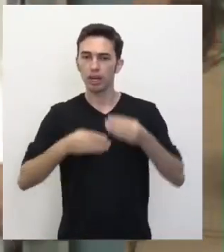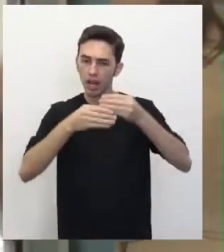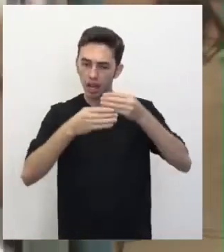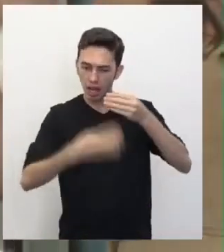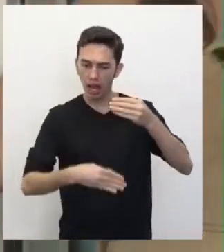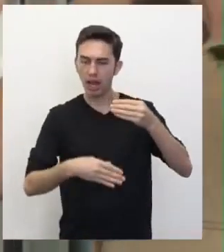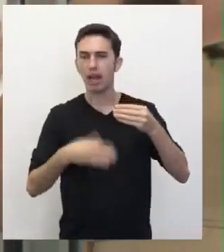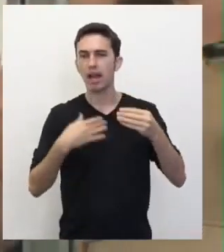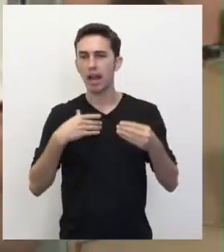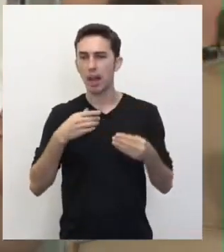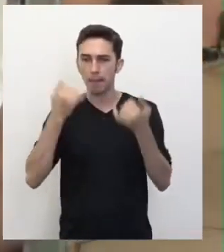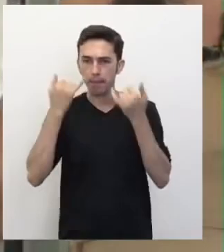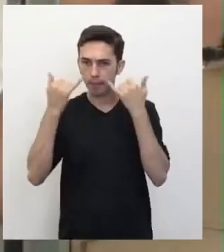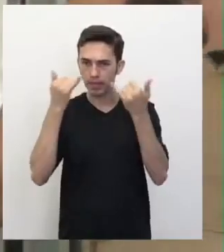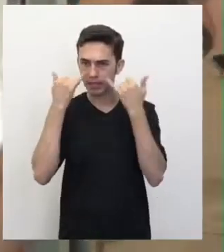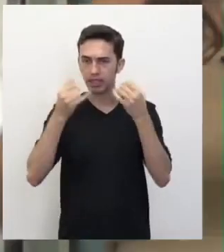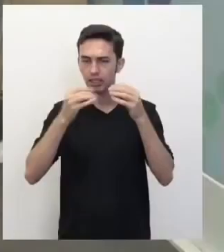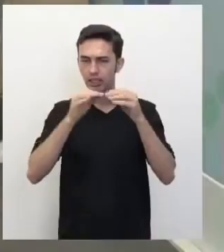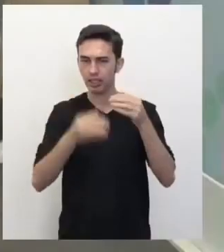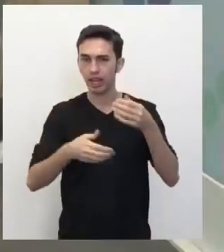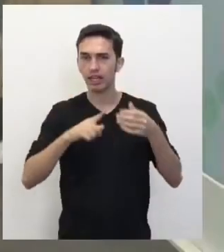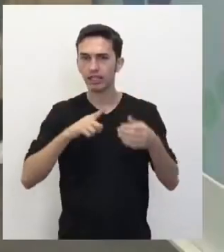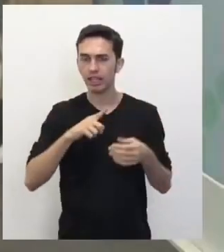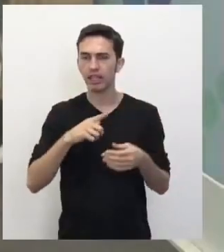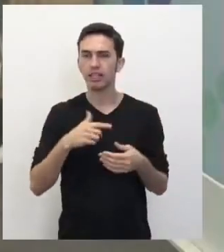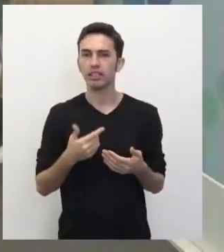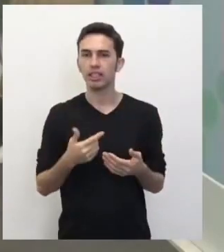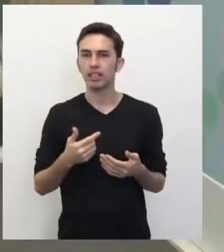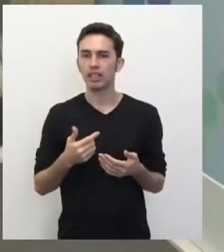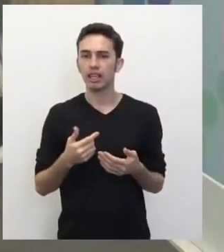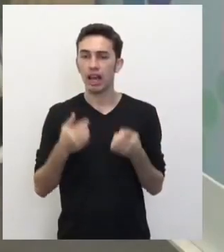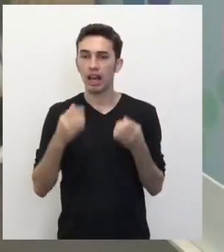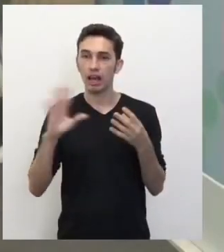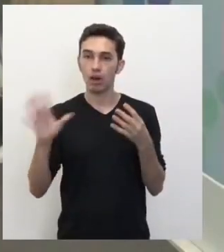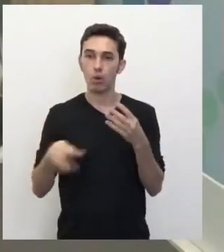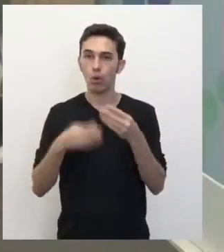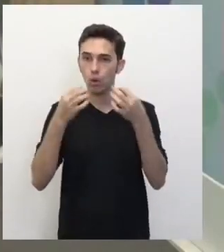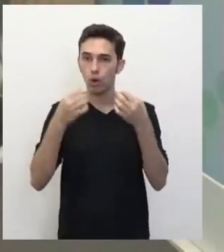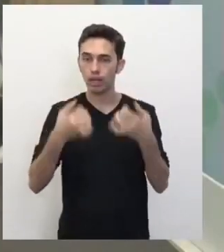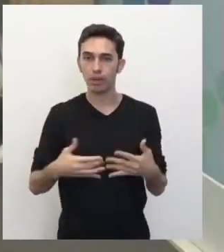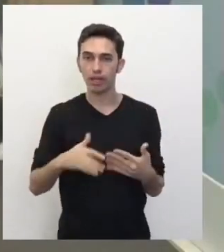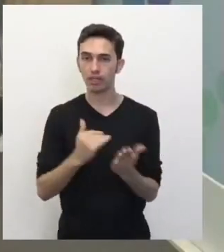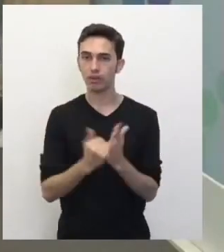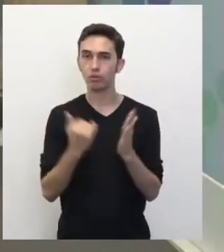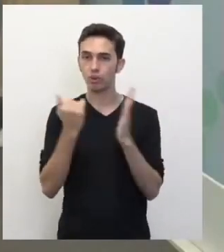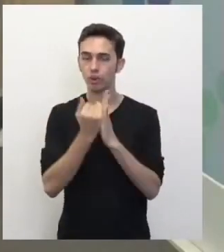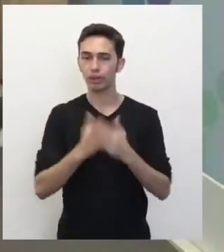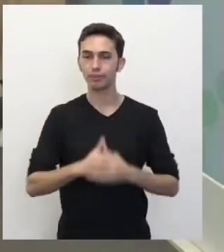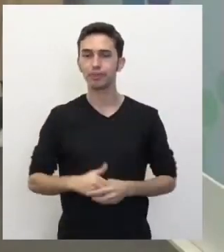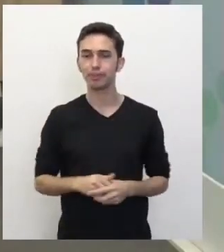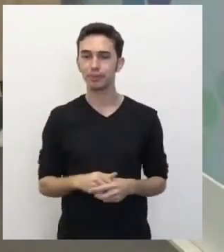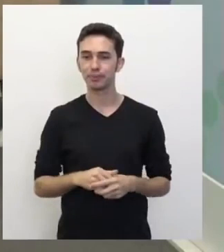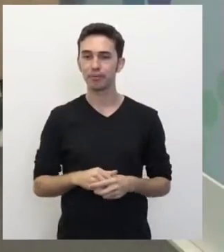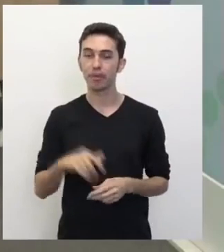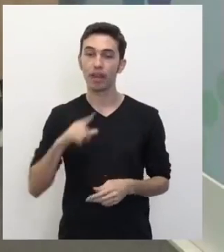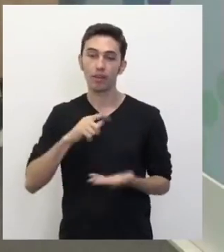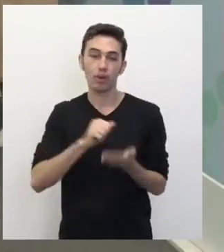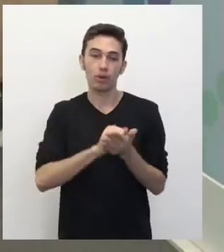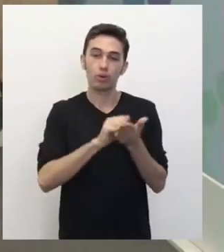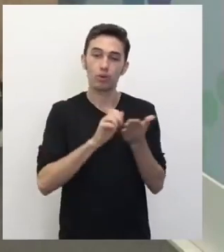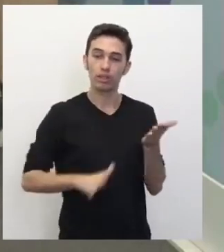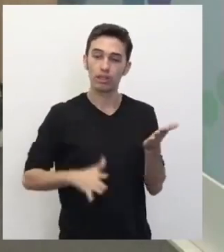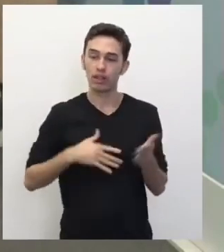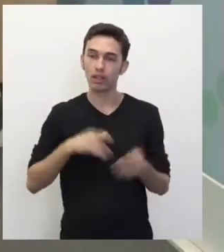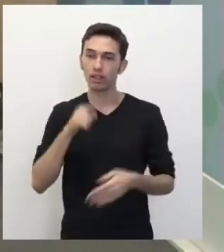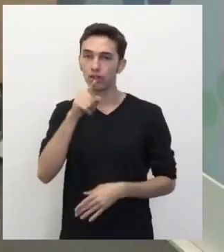tem o restante das informações, é o que incrementa aí a nossa notícia, certo? Aí a gente ficou com essa atividade que vocês tinham que